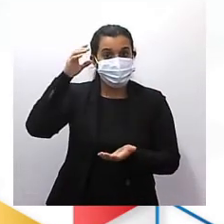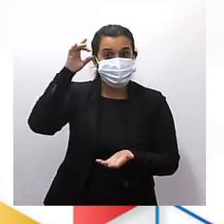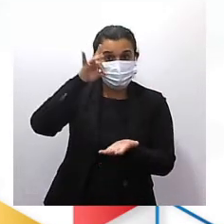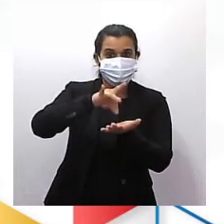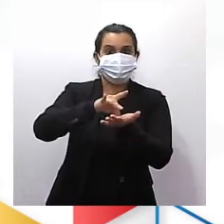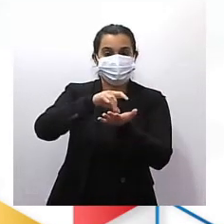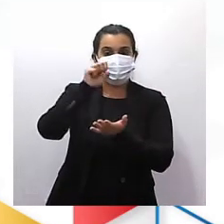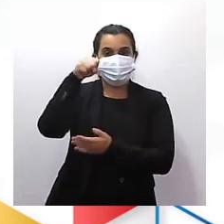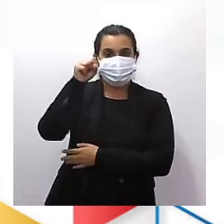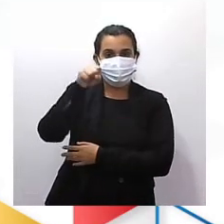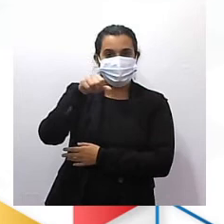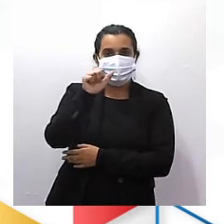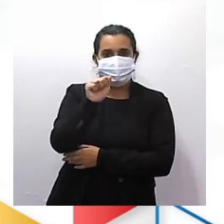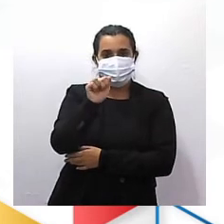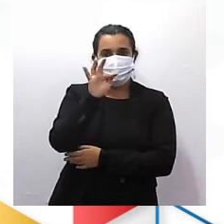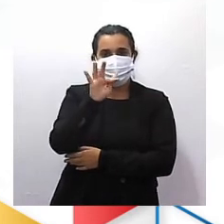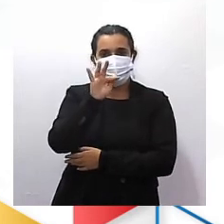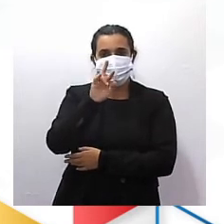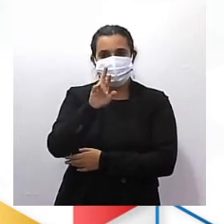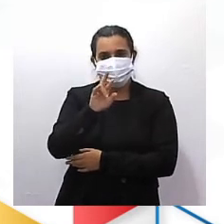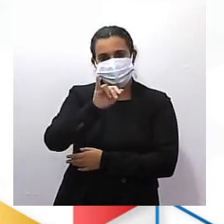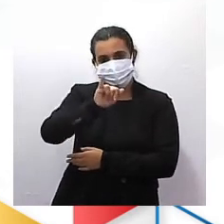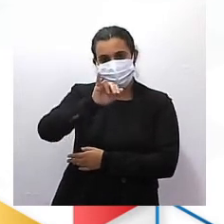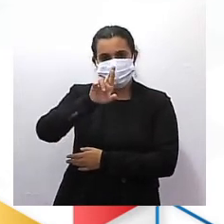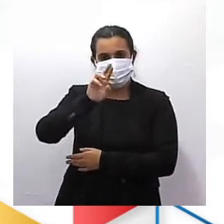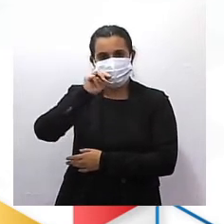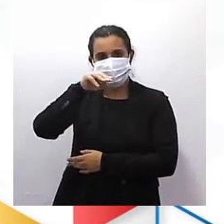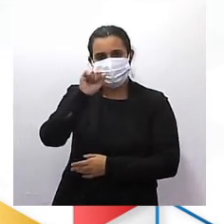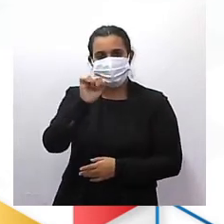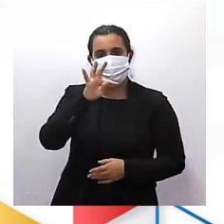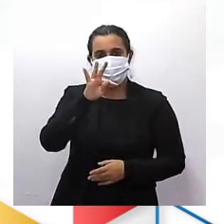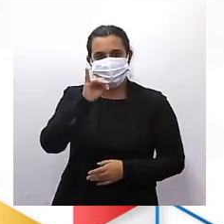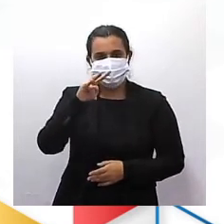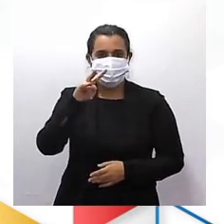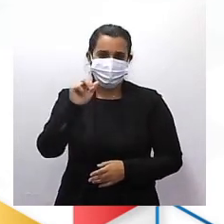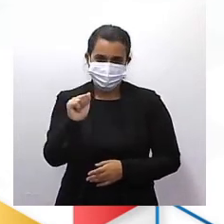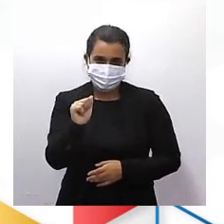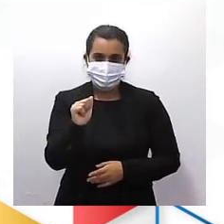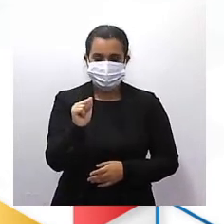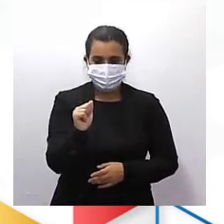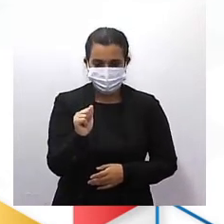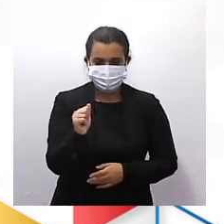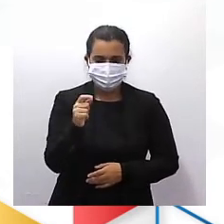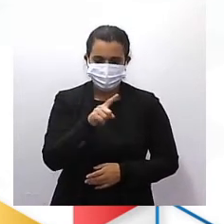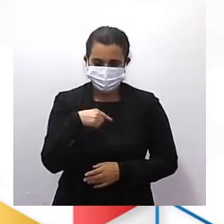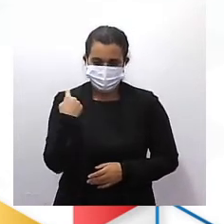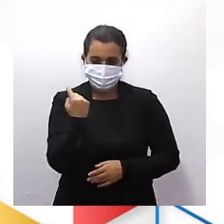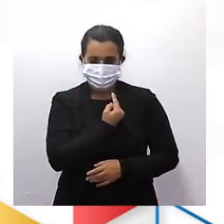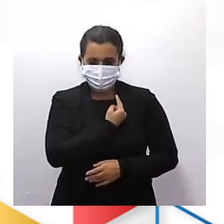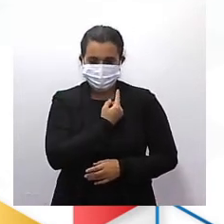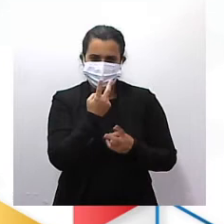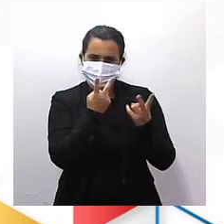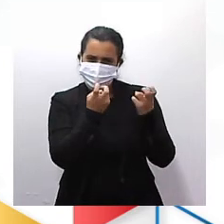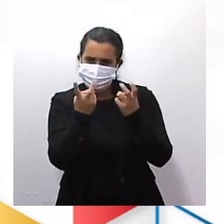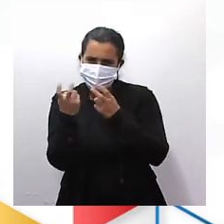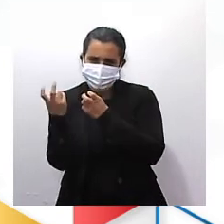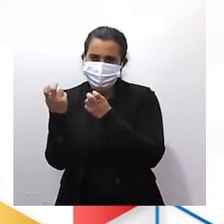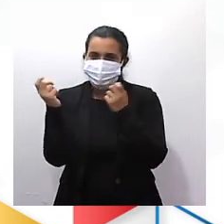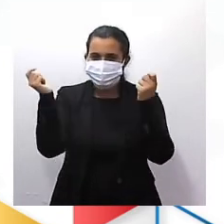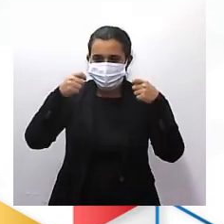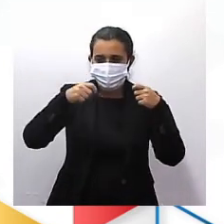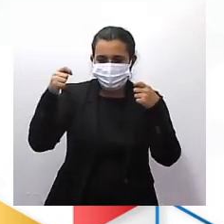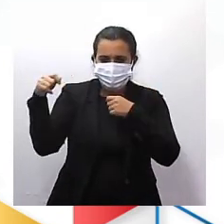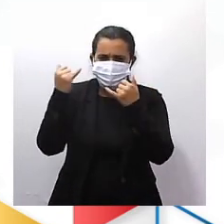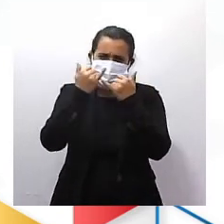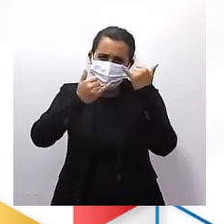pronomes pessoais, singular e plural, e em seguida a gente vai fazer a combinação deles e vocês vão ver que a lógica se